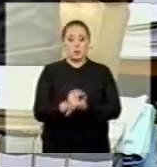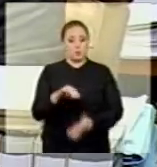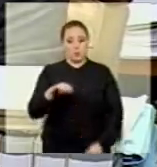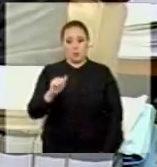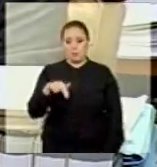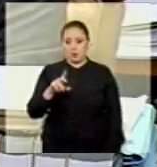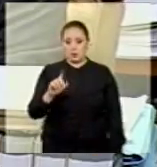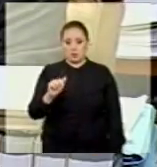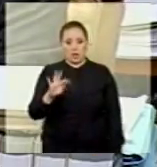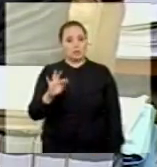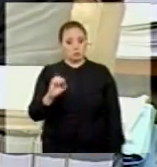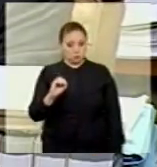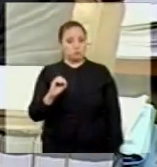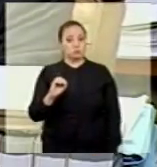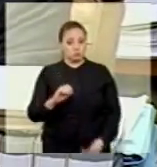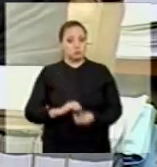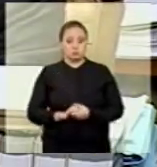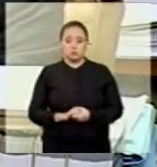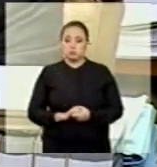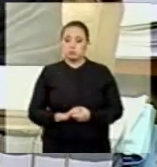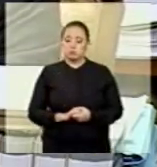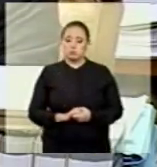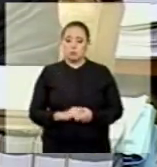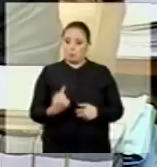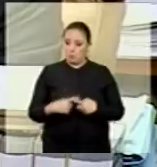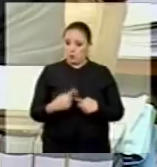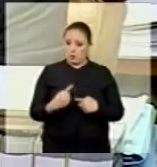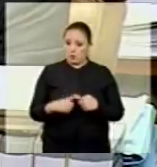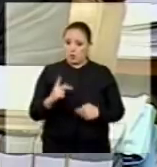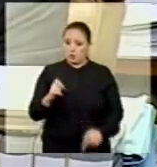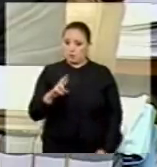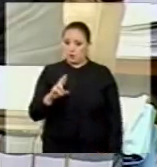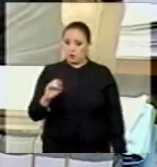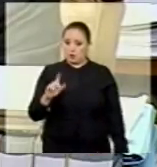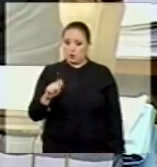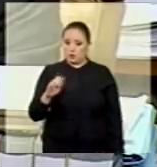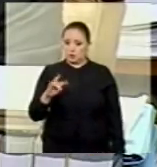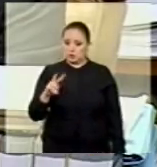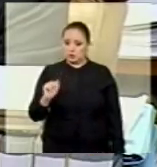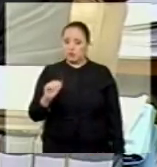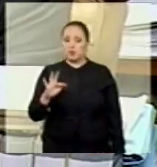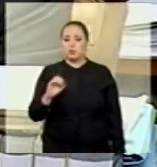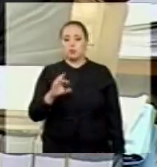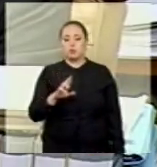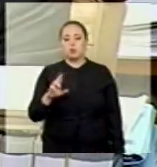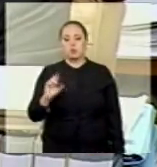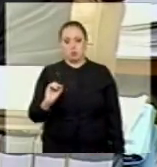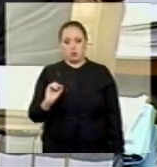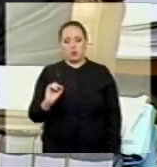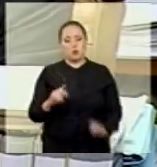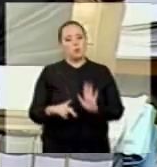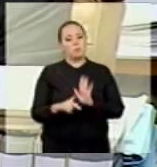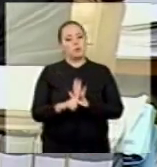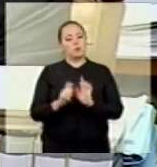mandato, pois a prerrogativa de foro, enquanto derrogação excepcional dos postulados